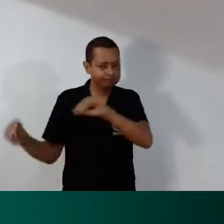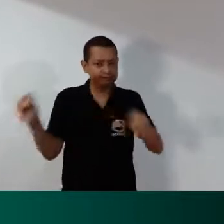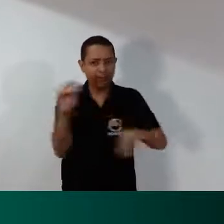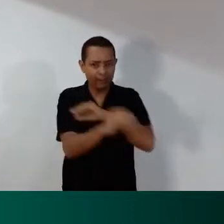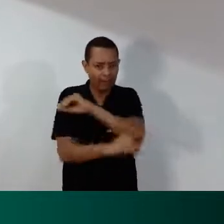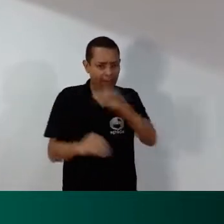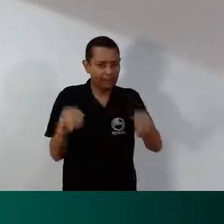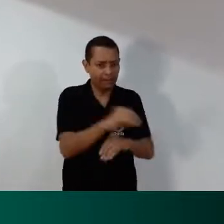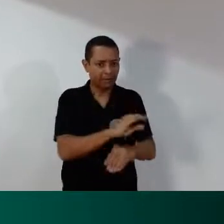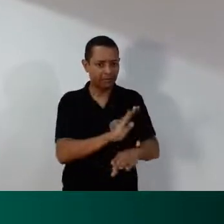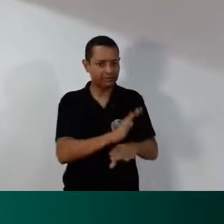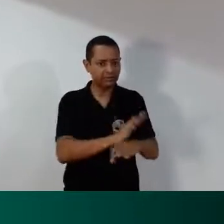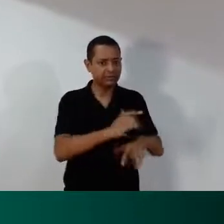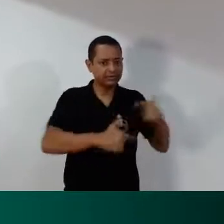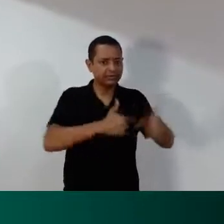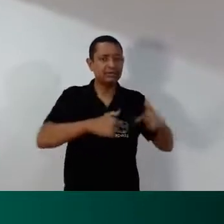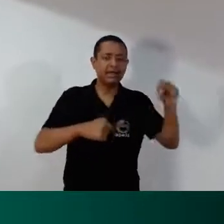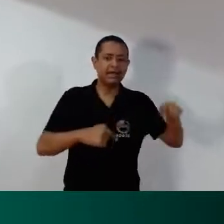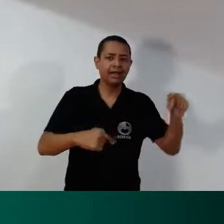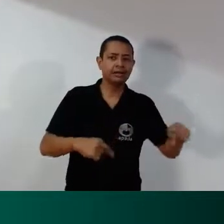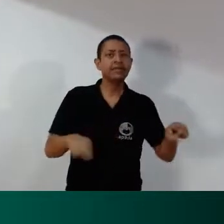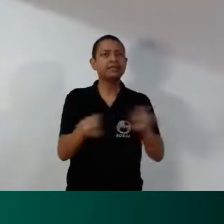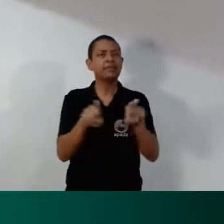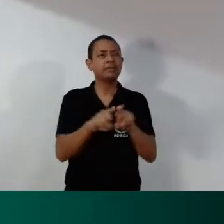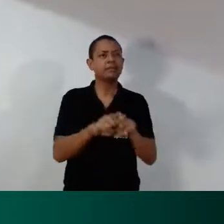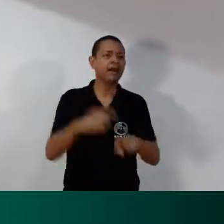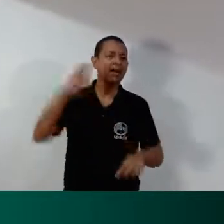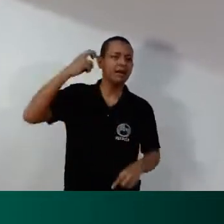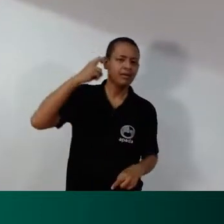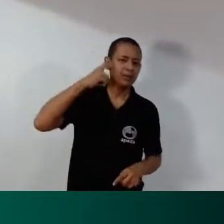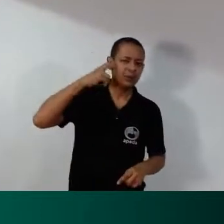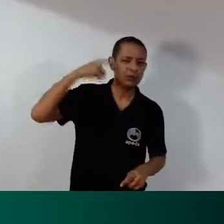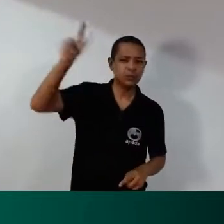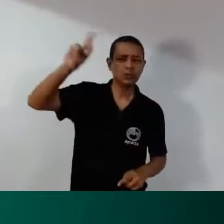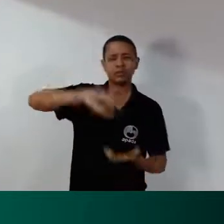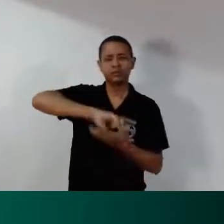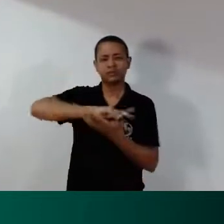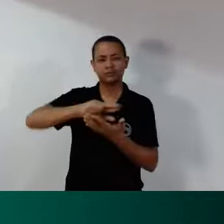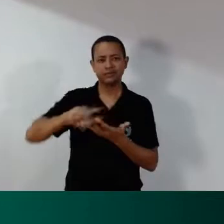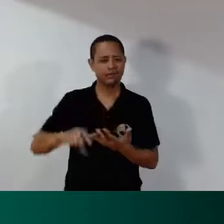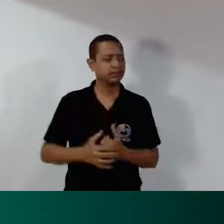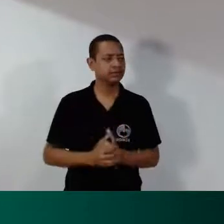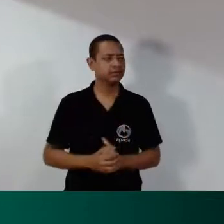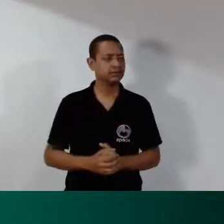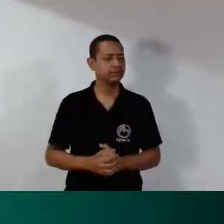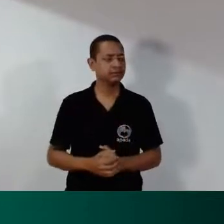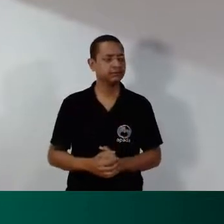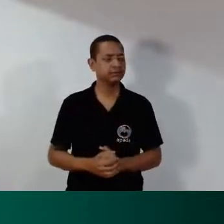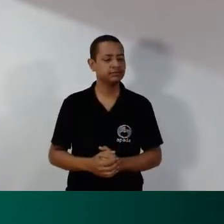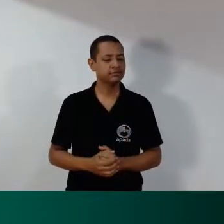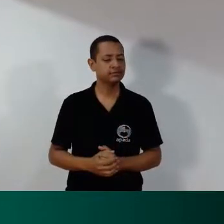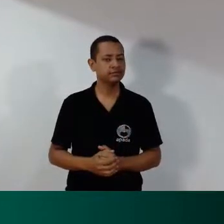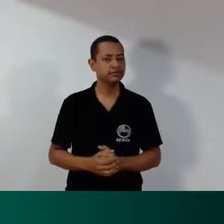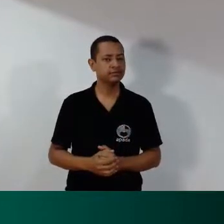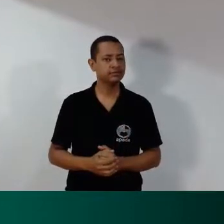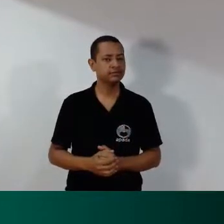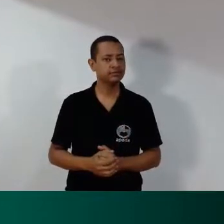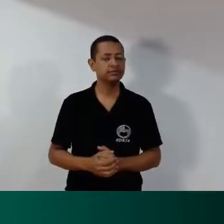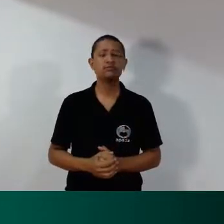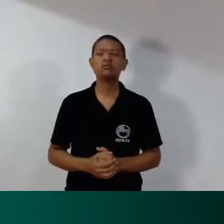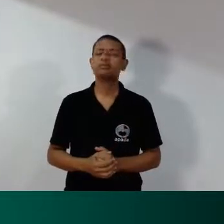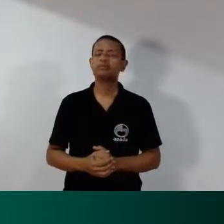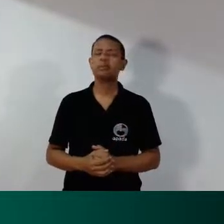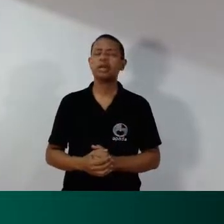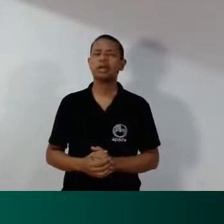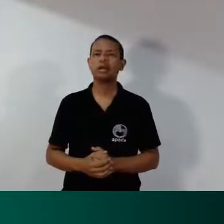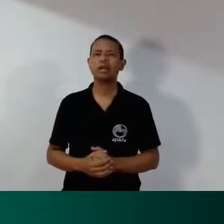pode ajudar muito chegar esses territórios com é porque aqui a cultura não chega na cultura ela a cultura do Estado era só